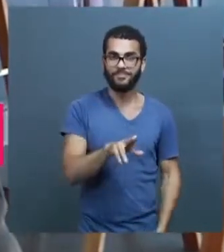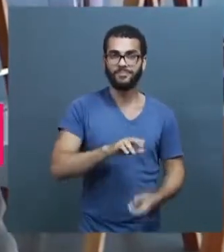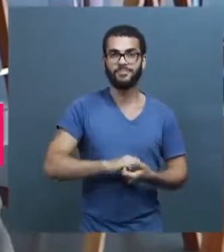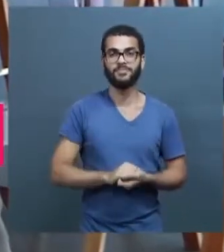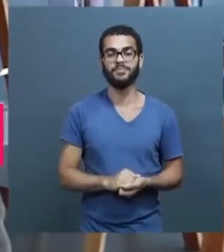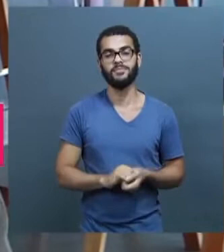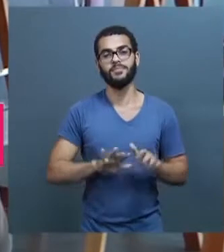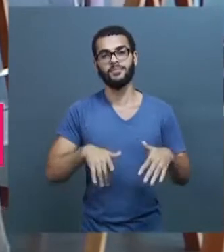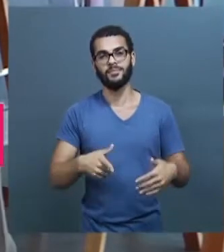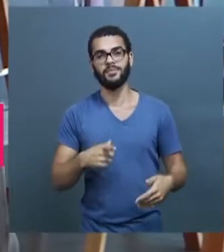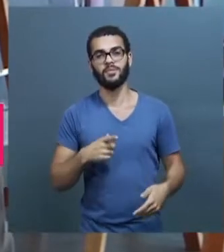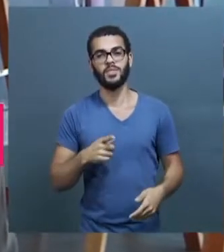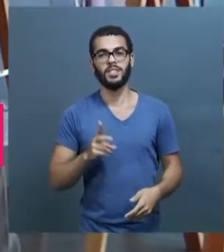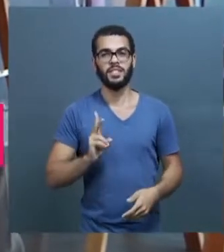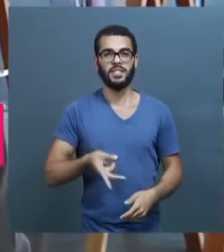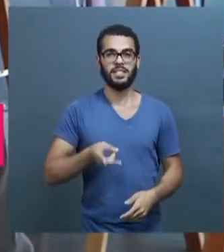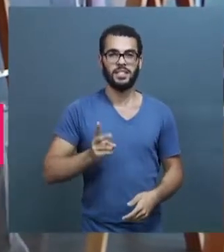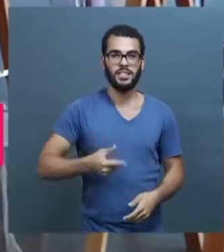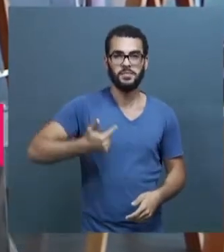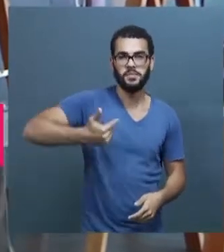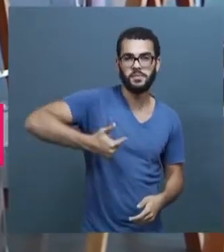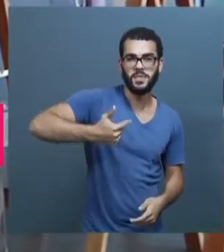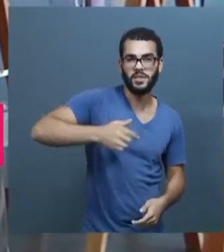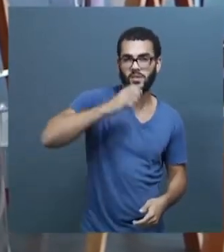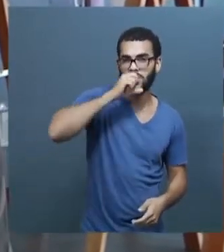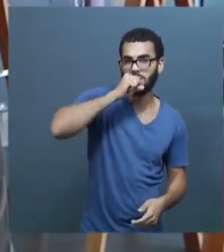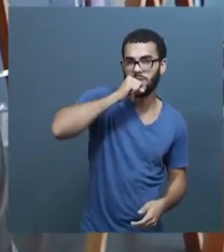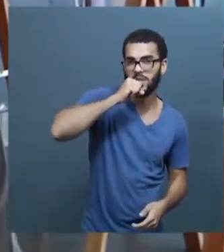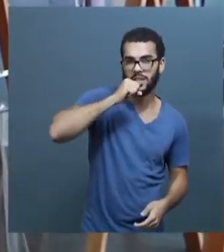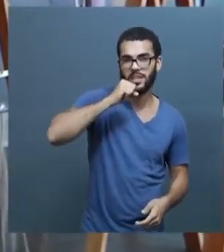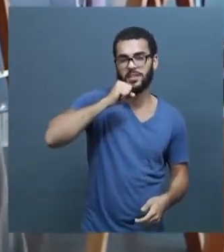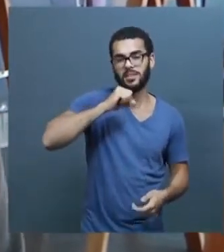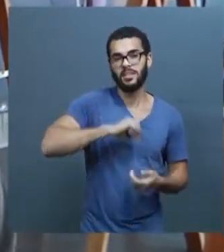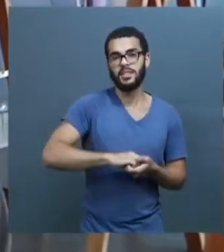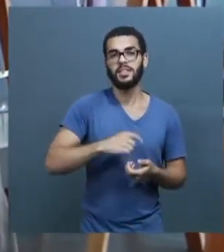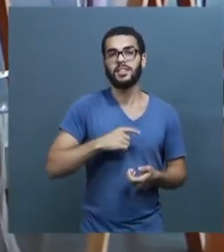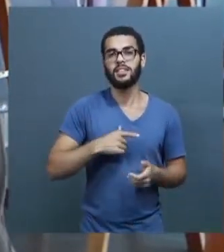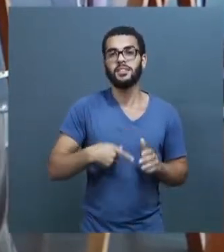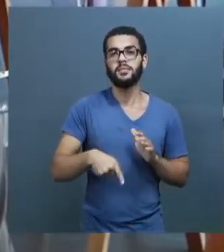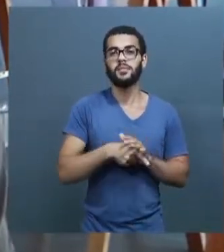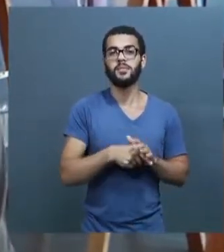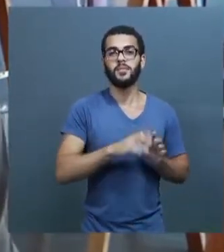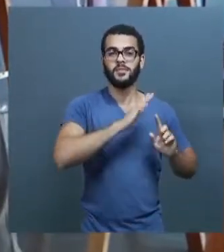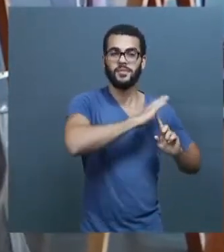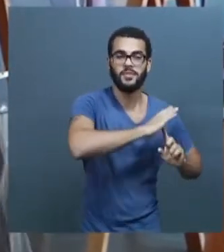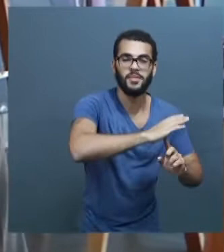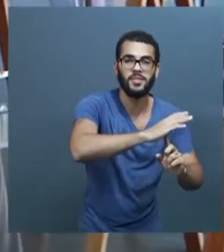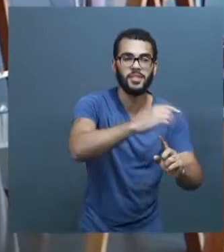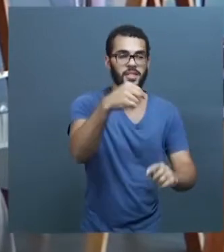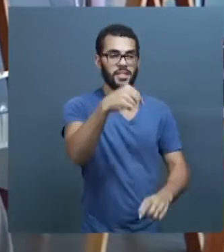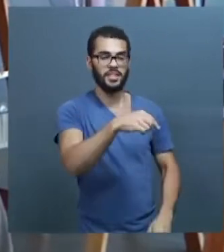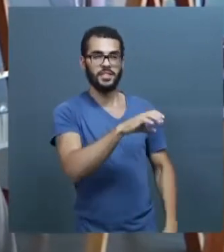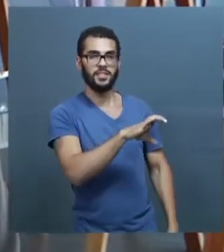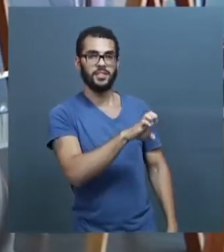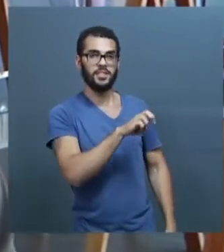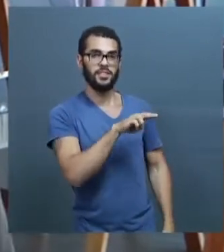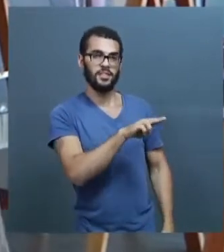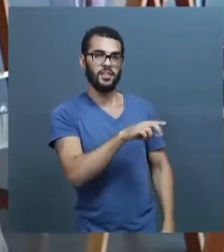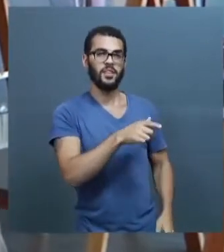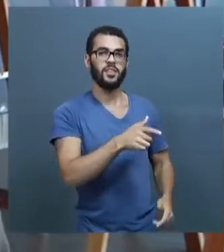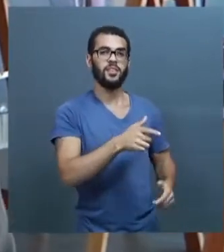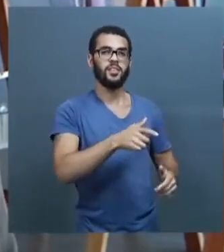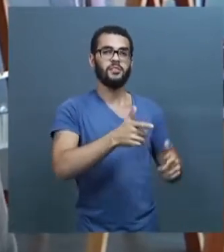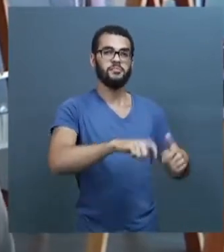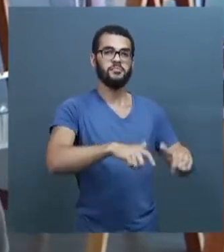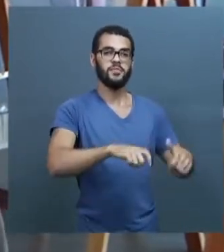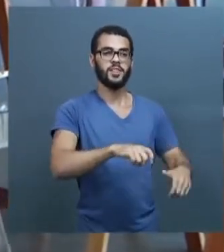sábado, todo segundo sábado do mês, acontece uma feirinha aqui no Shopping Parque no Céu. Quem é morador aqui do bairro conhece esse local. Só que a